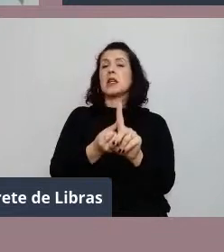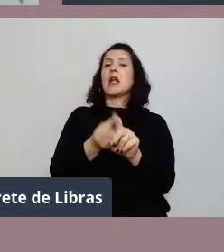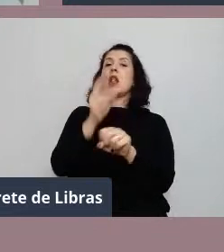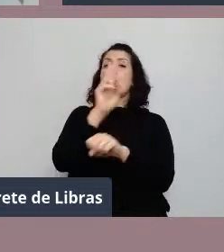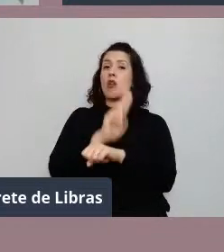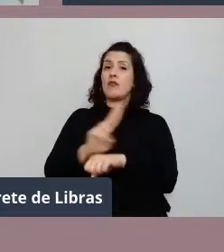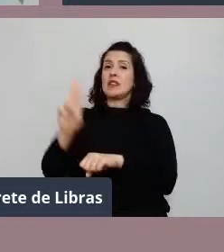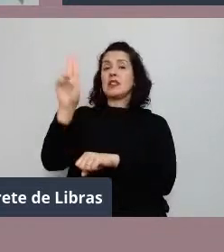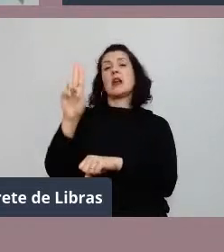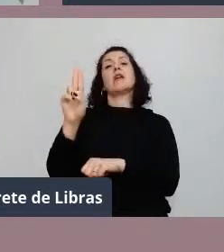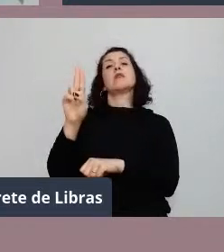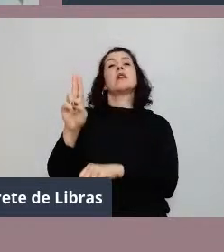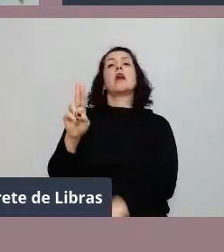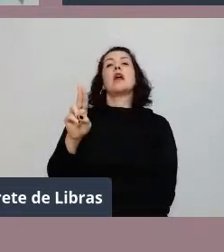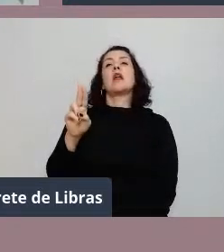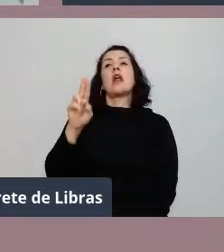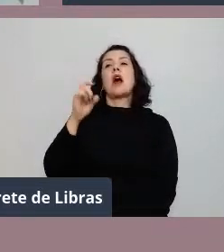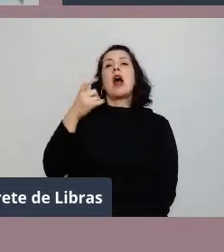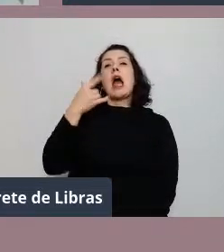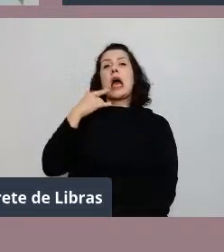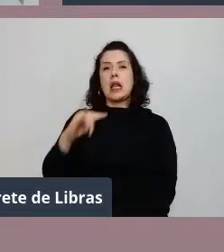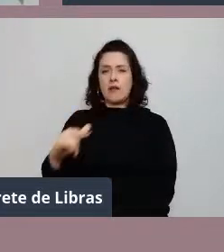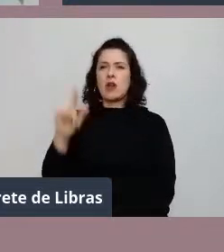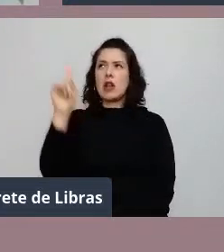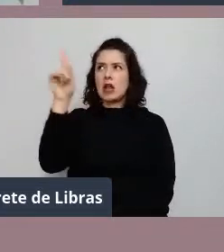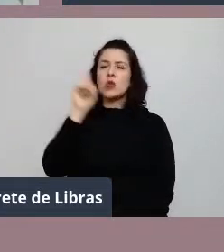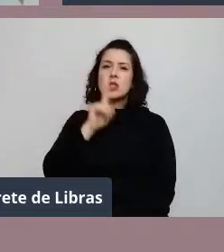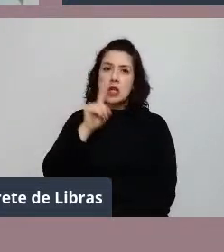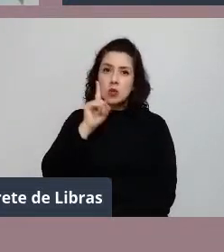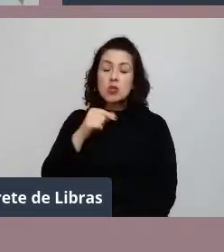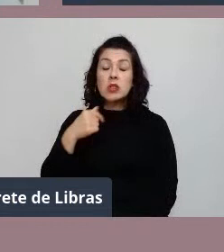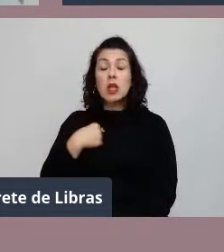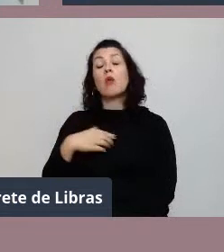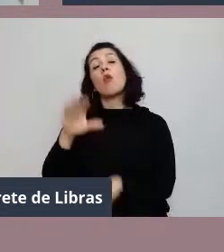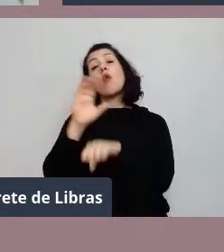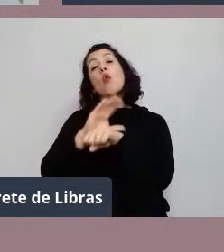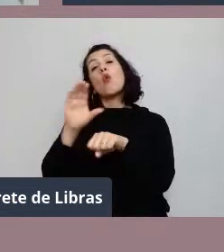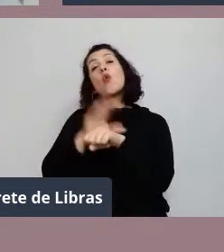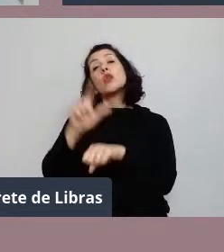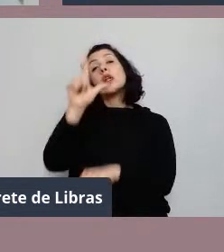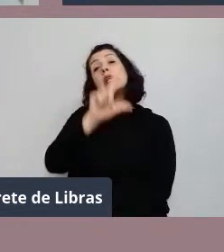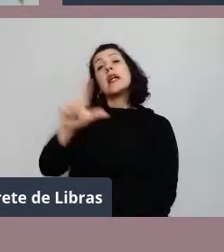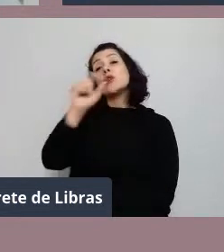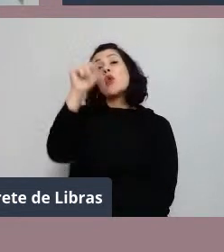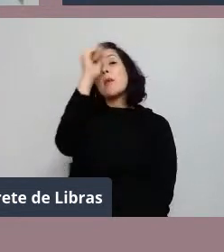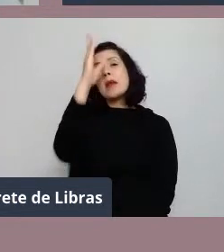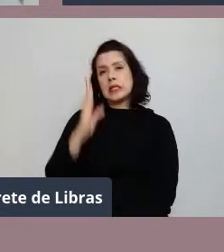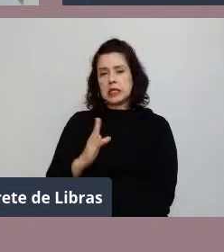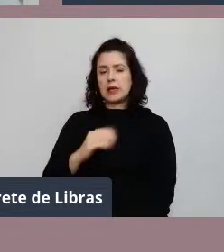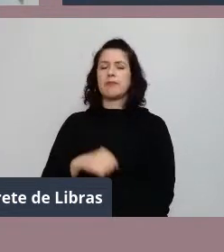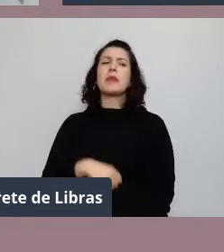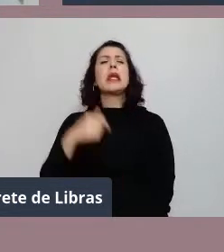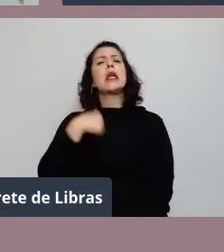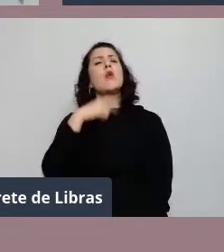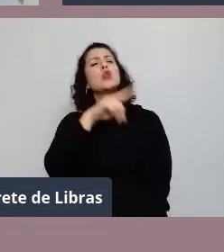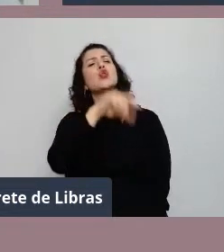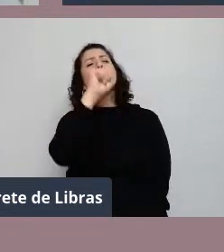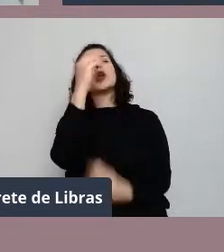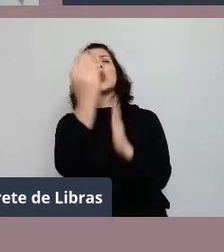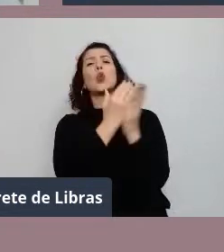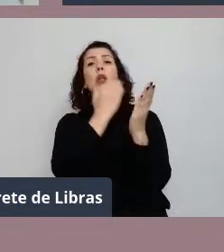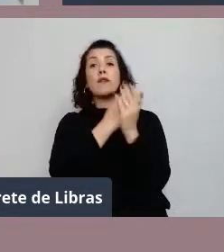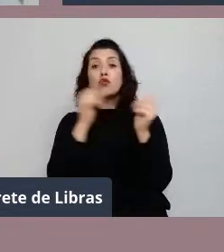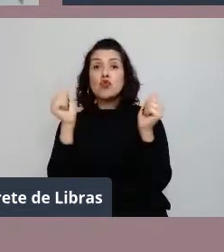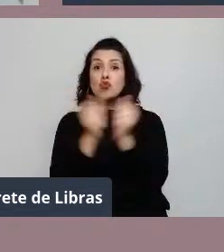Berkeley, na Califórnia, e dei um curso de literatura brasileira, e um dos livros que eu escolhi para ler com